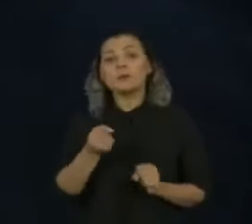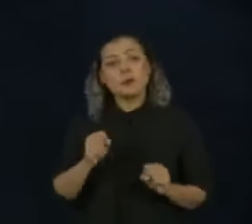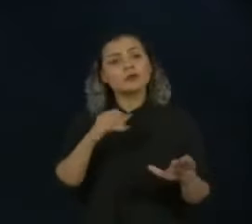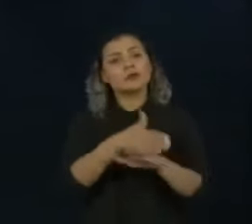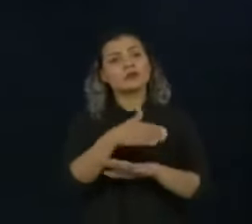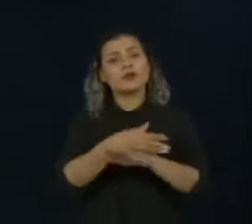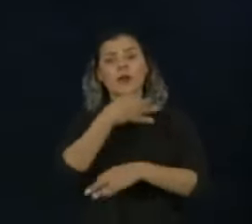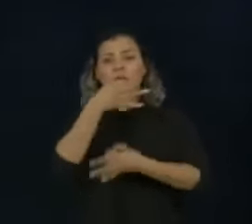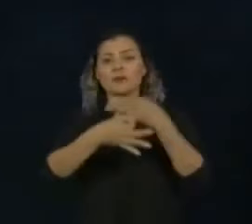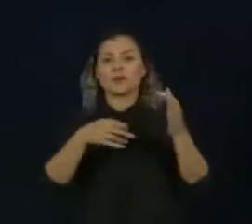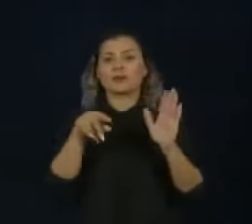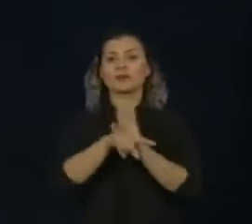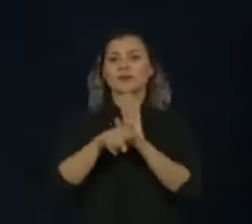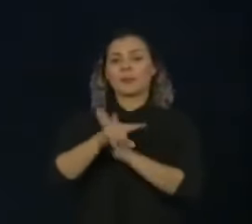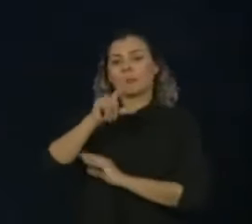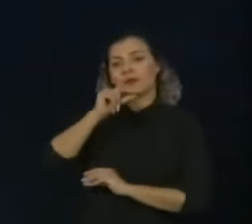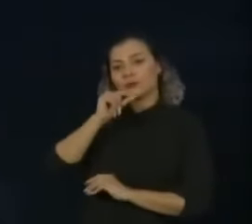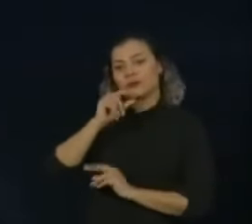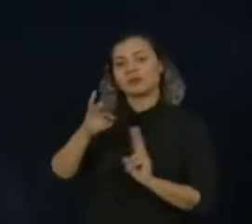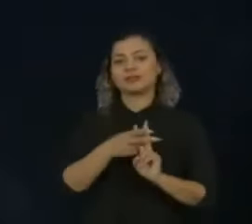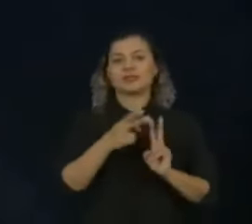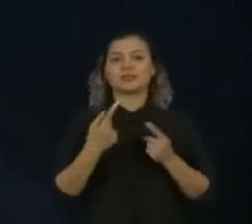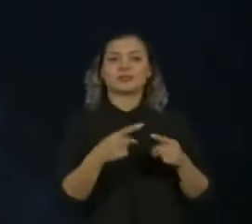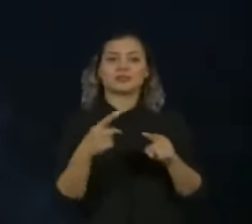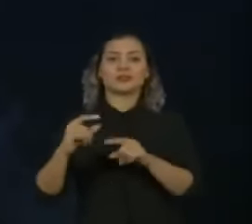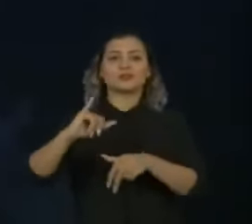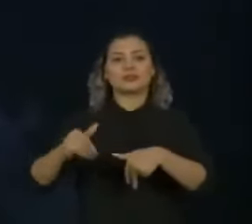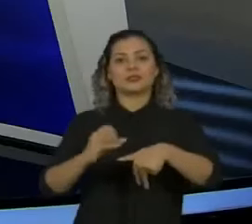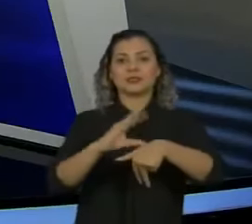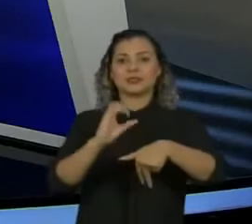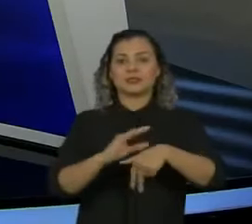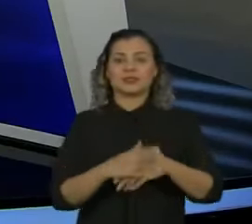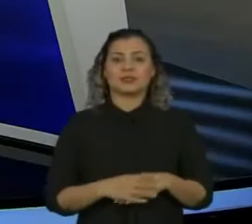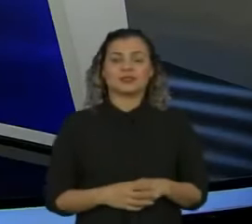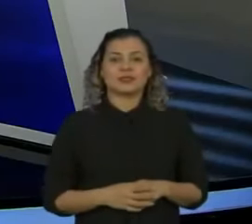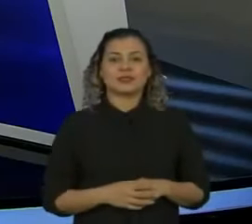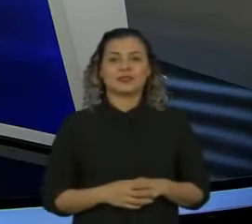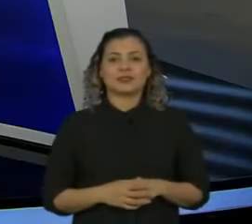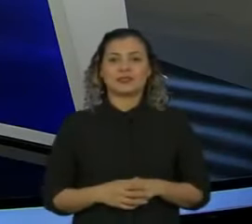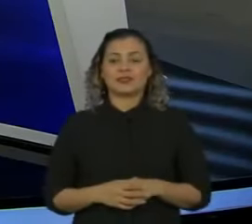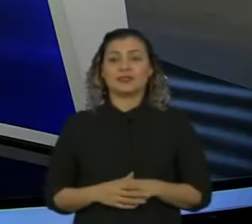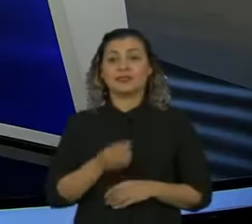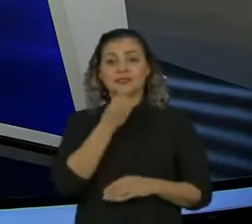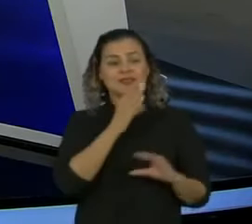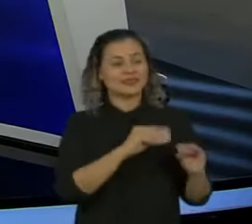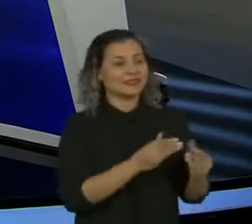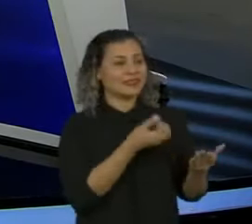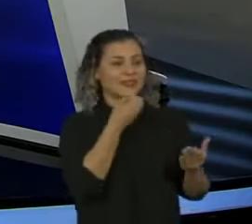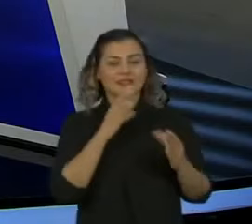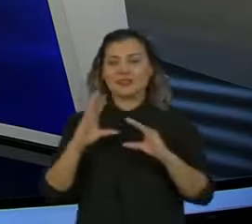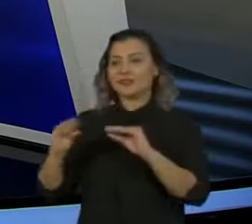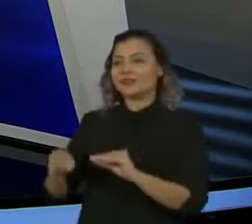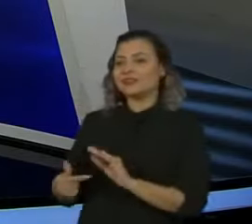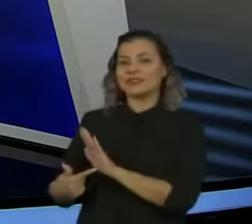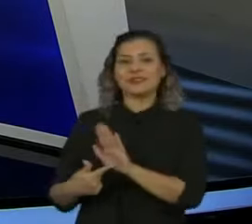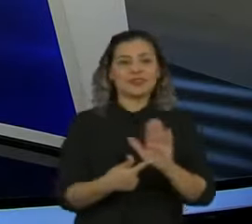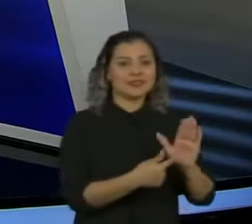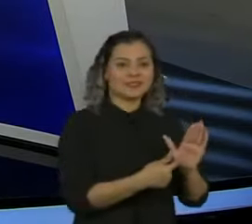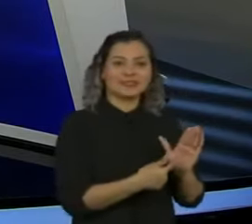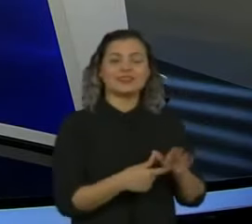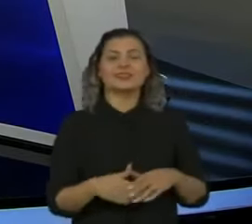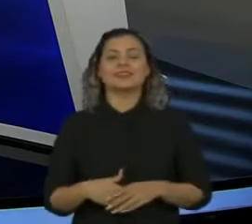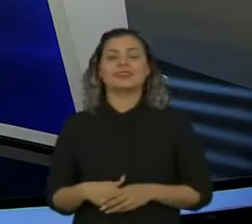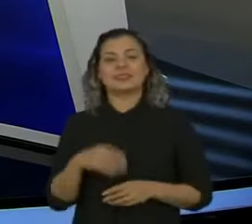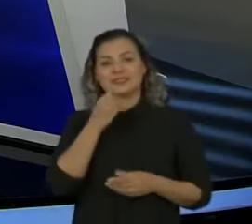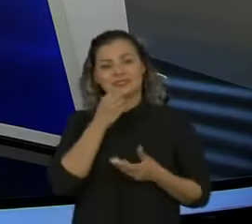fazer comentários pelo Twitter na hashtag Jornal da Cultura. Boa noite, Patrícia, seja bem-vinda. Boa noite, Obrigada. Boa noite, doutor Gonzalo. Boa noite.